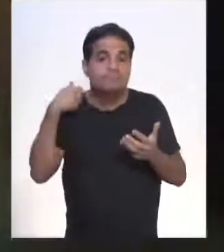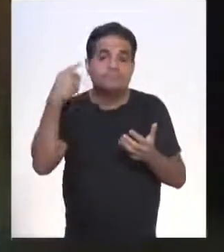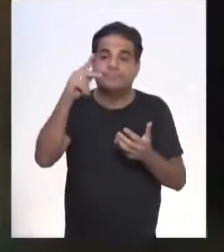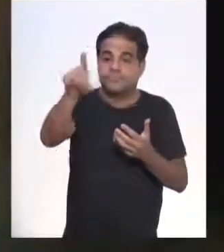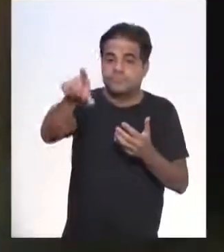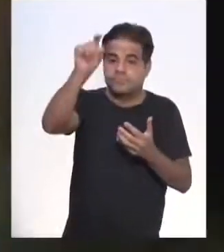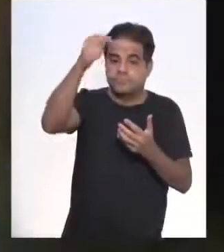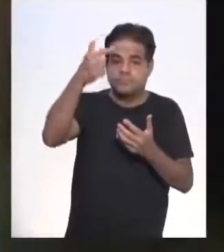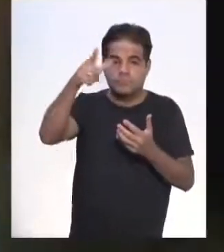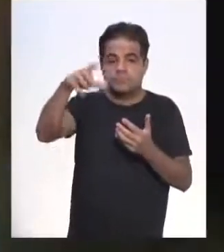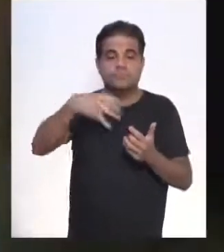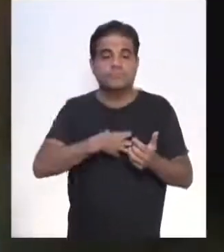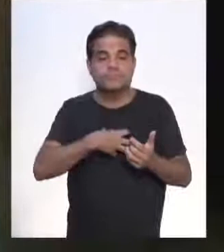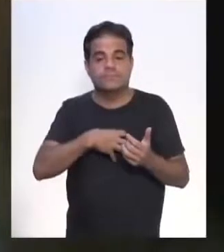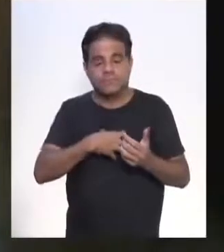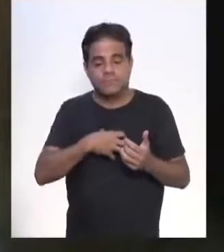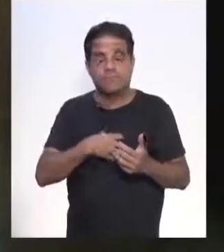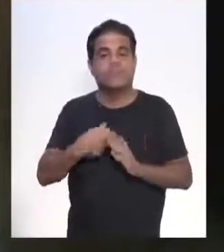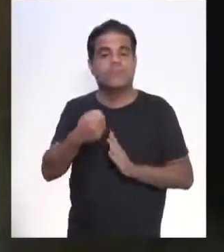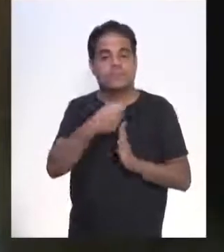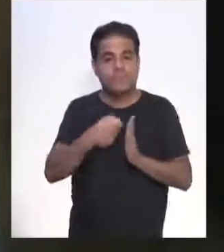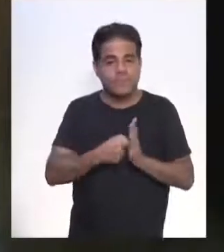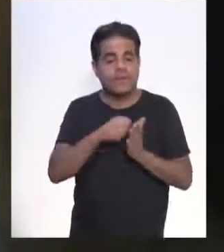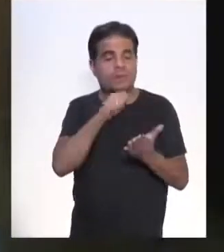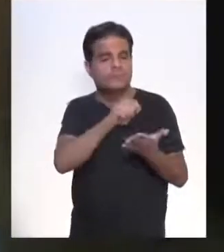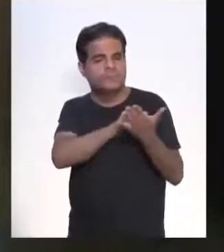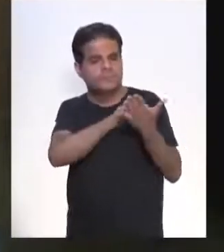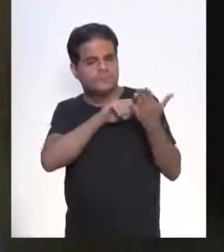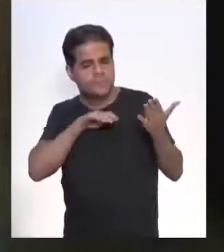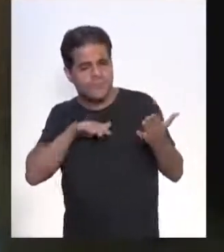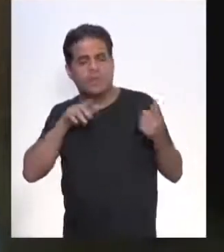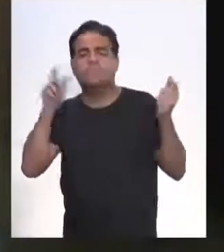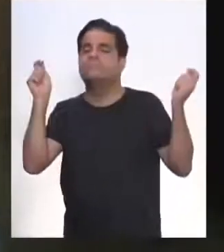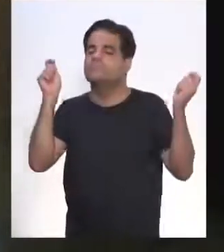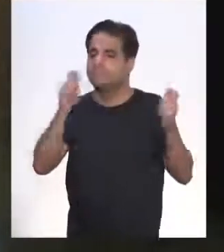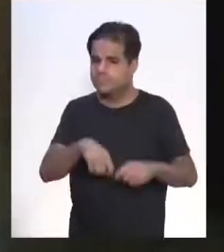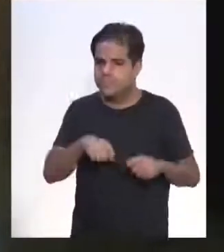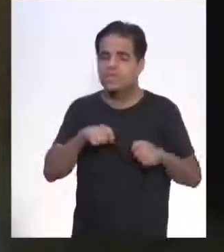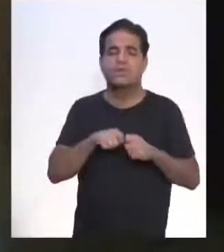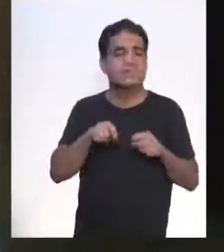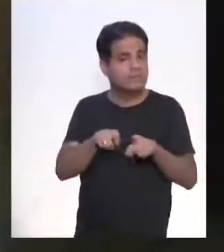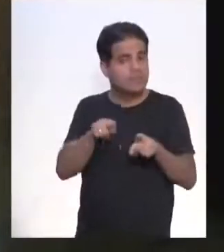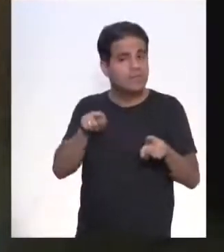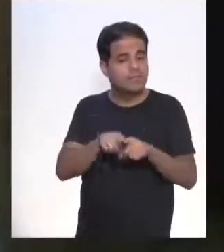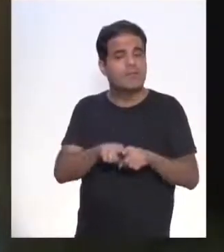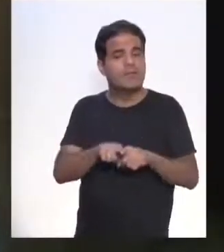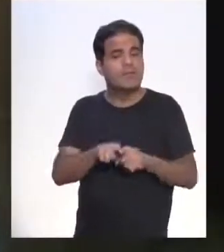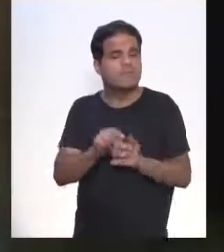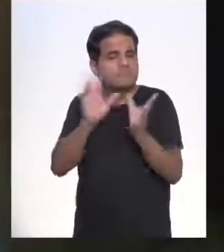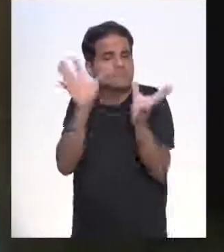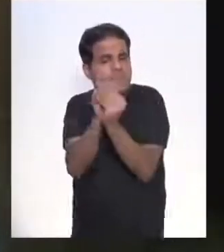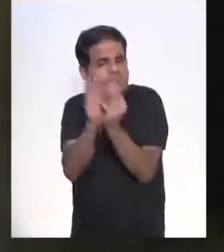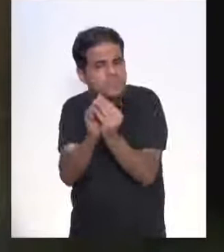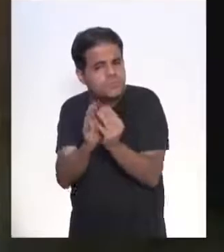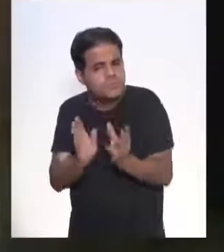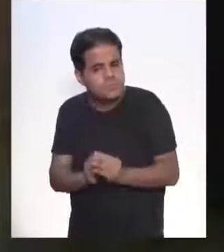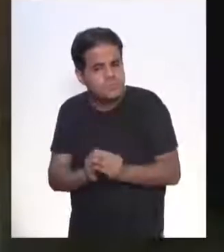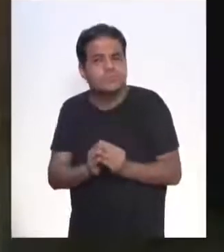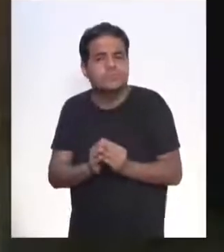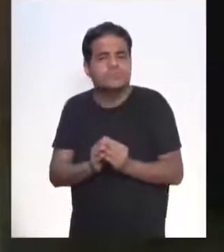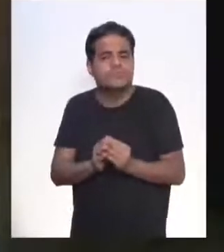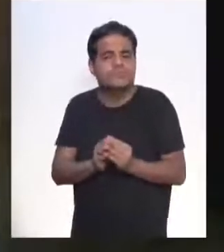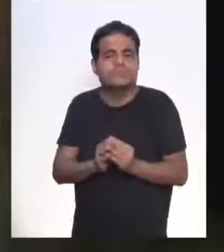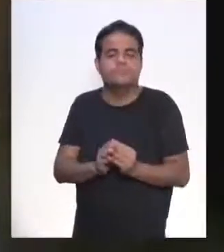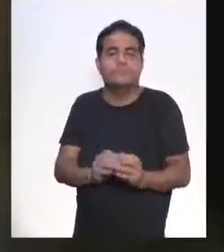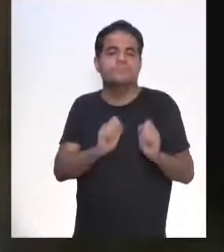adotar um outro formato para realizar essa atividade, é possível fazer também uma sistematização por meio